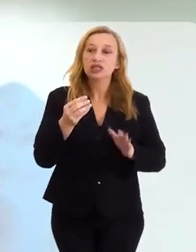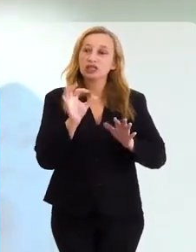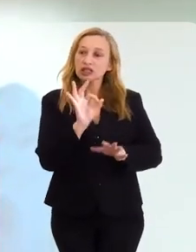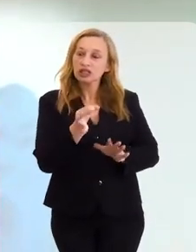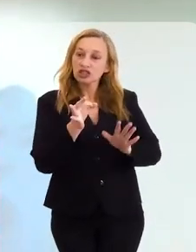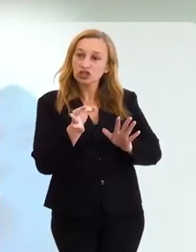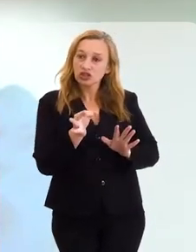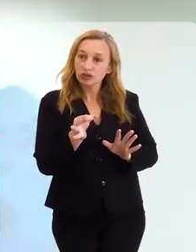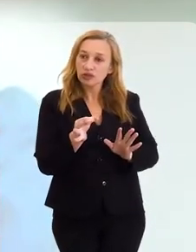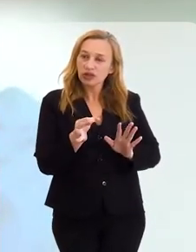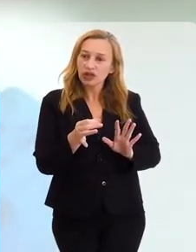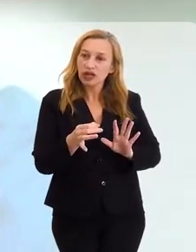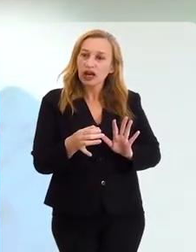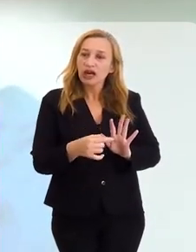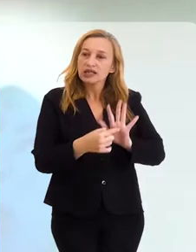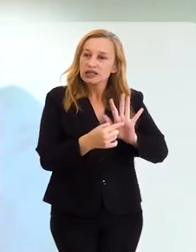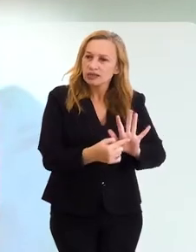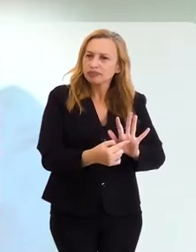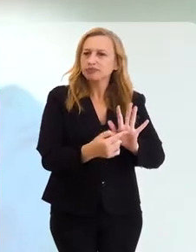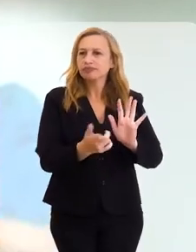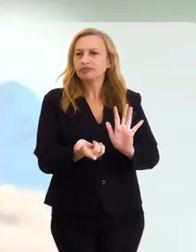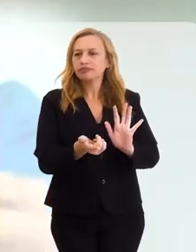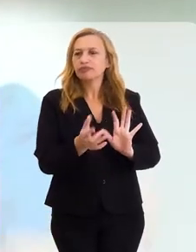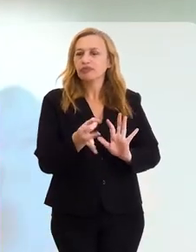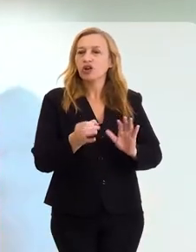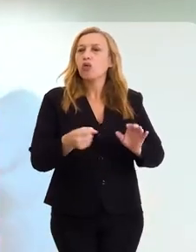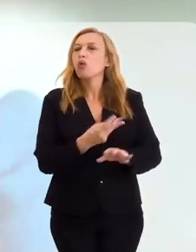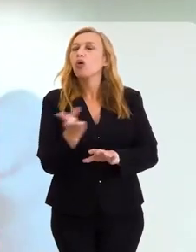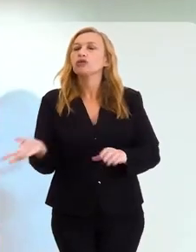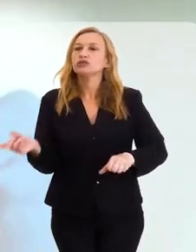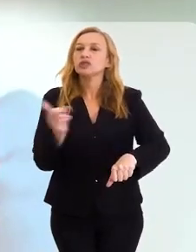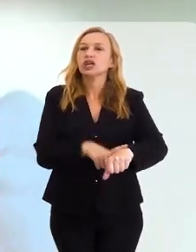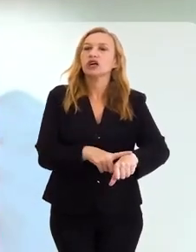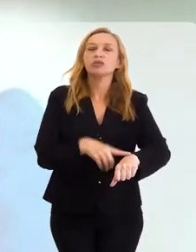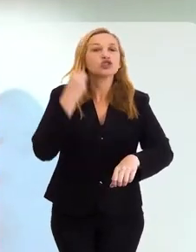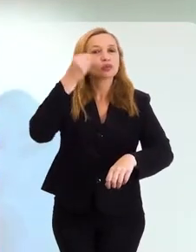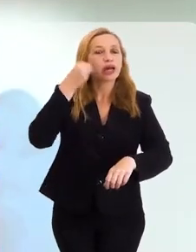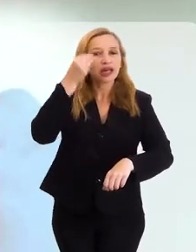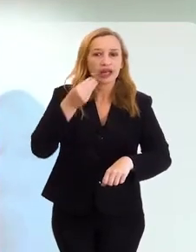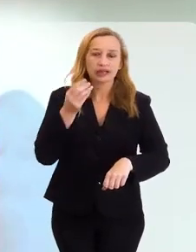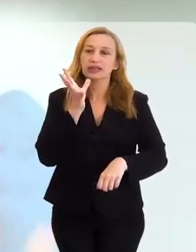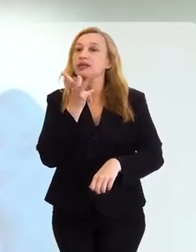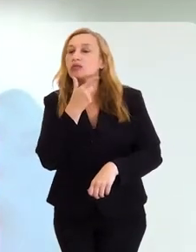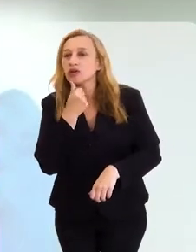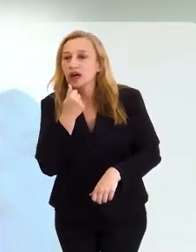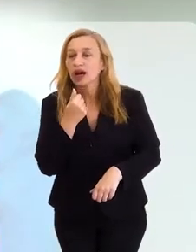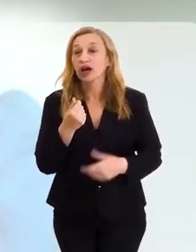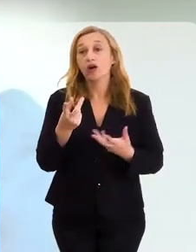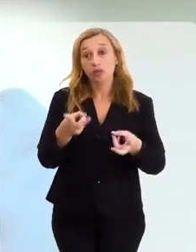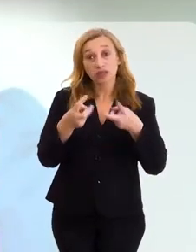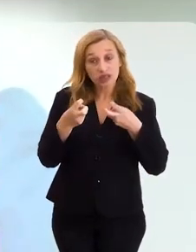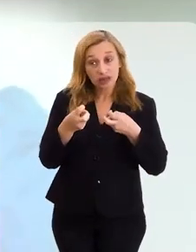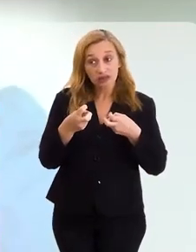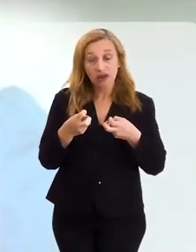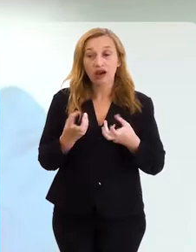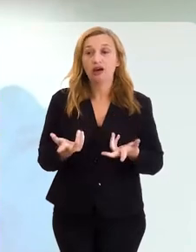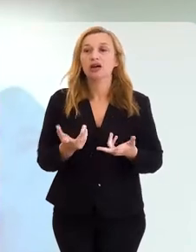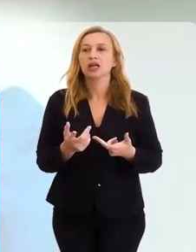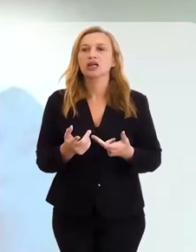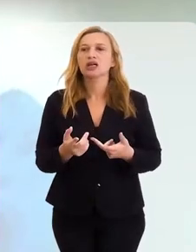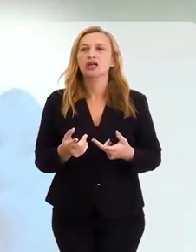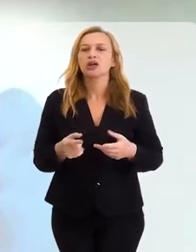claro nas políticas e normas de teletrabalho quanto tempo vai durar aquela experiência? Temos observado que é muito